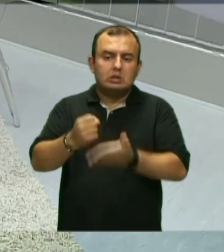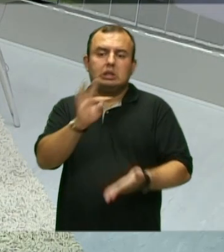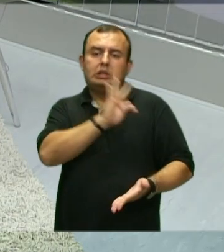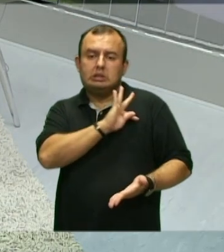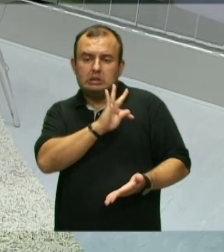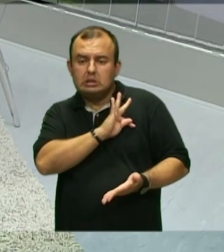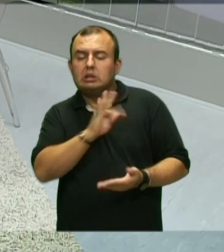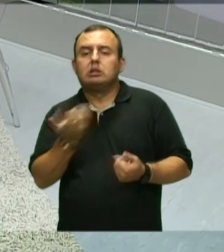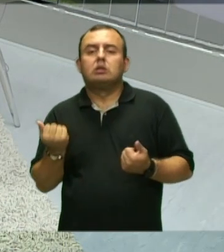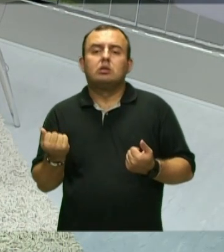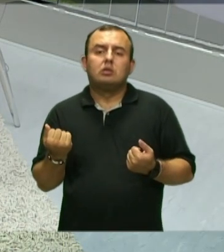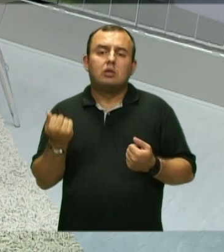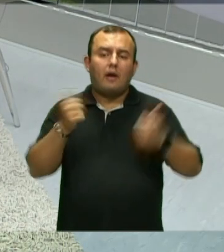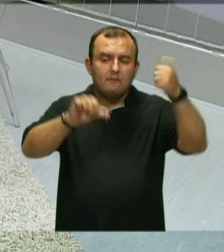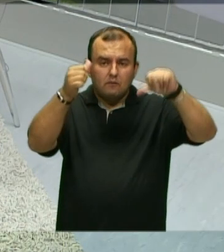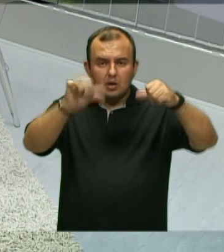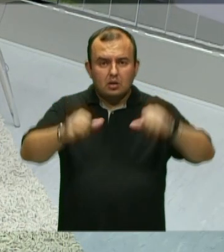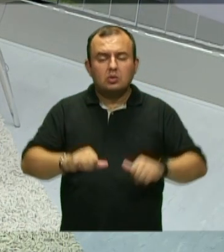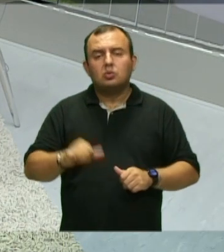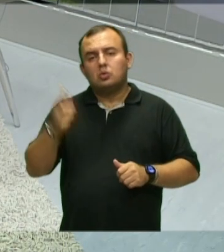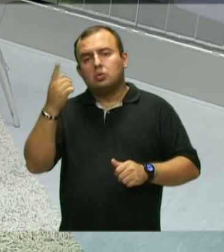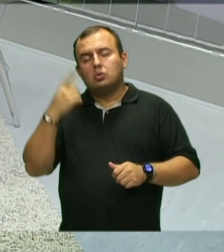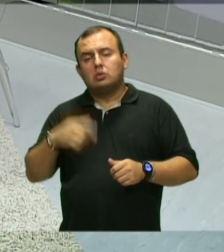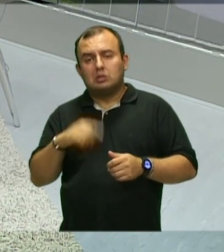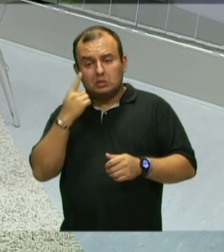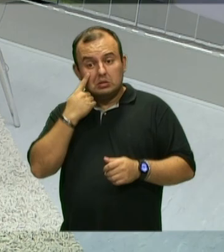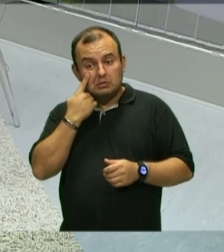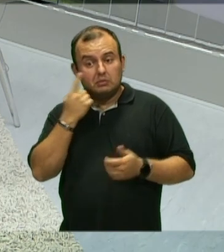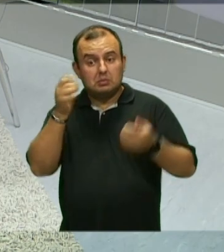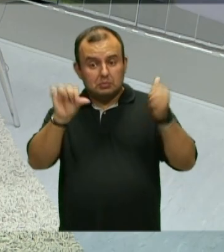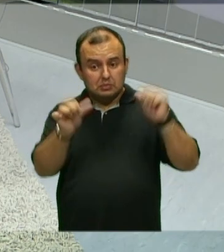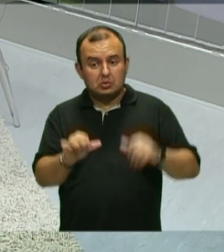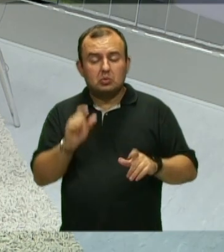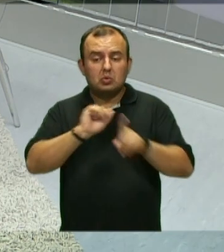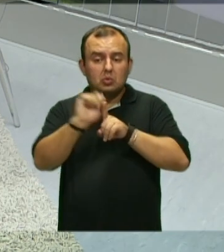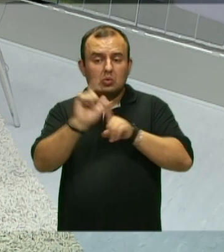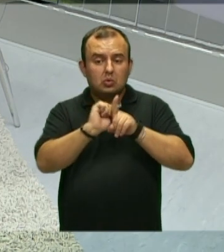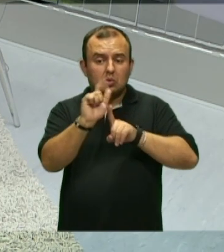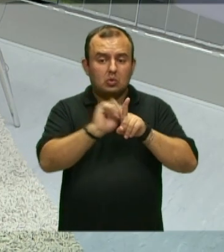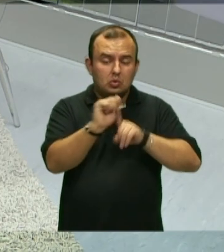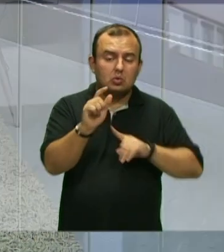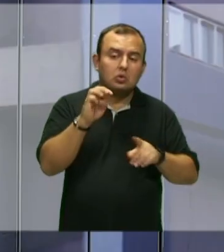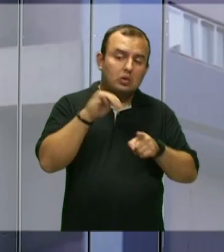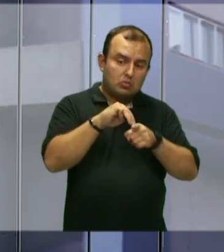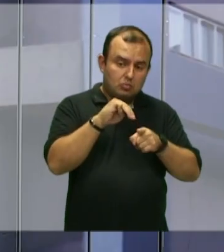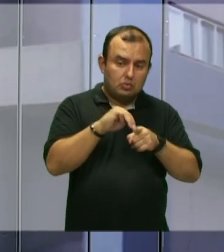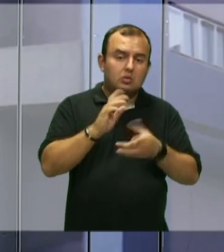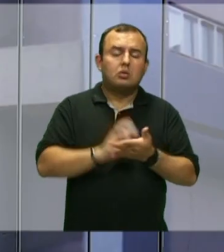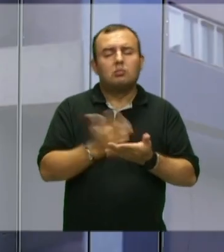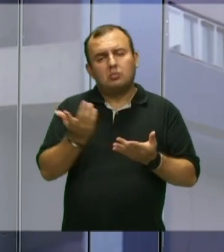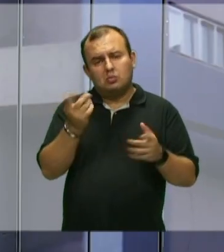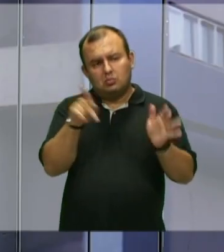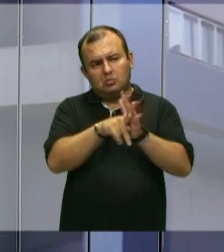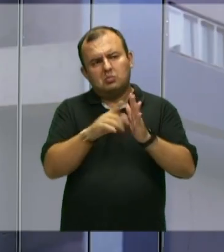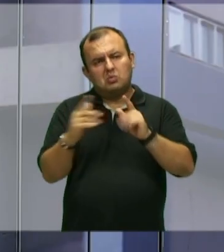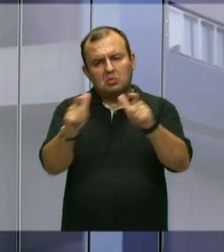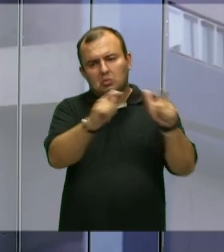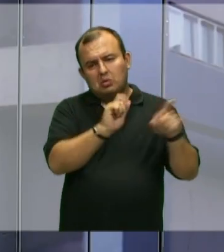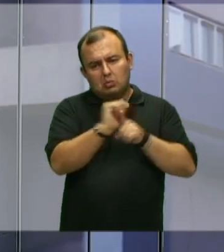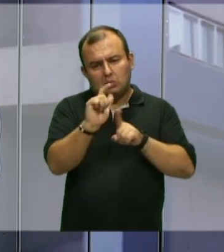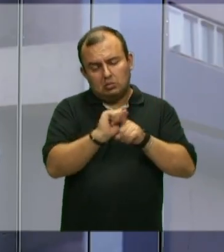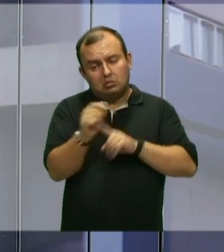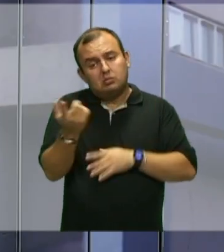técnicos, avaliadores, peritos avaliadores, na questão dos aluguéis dos municípios, mas a gente também